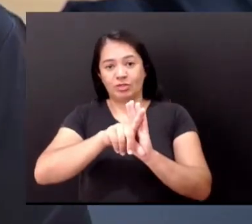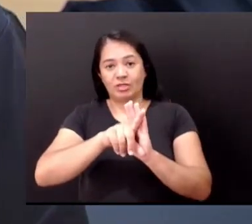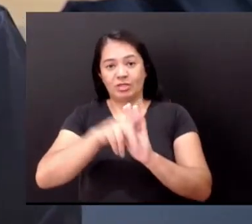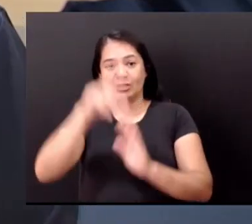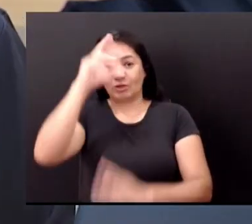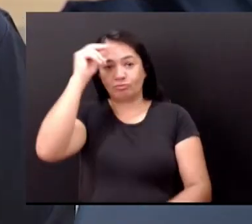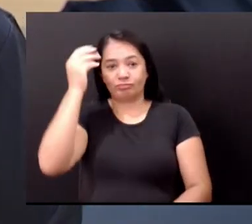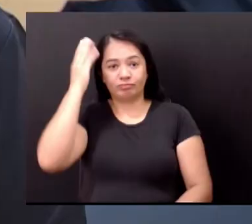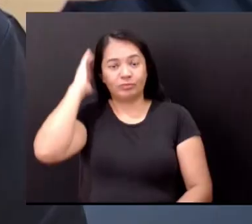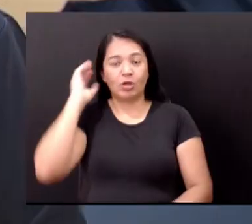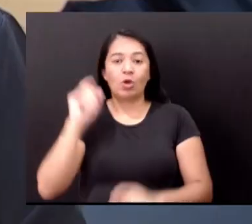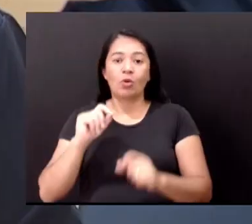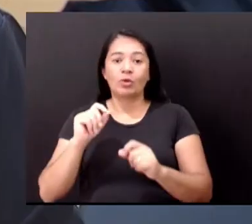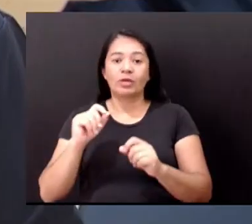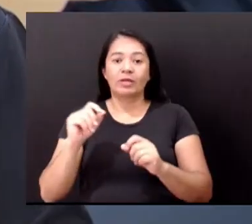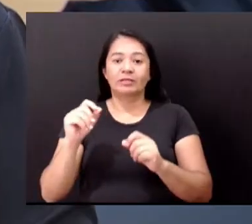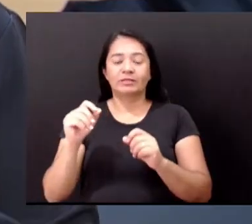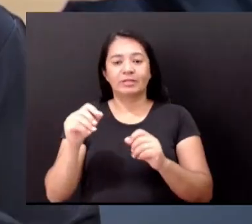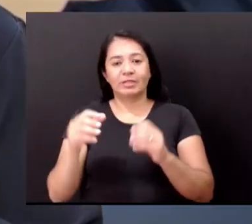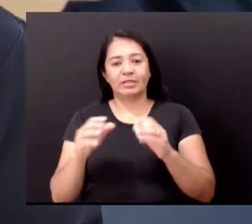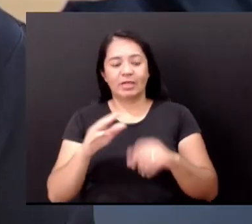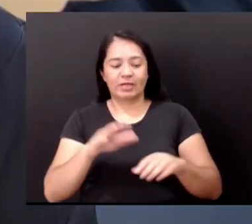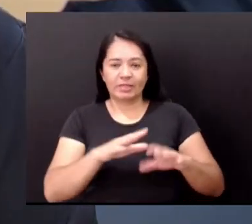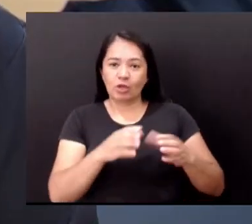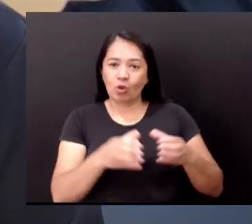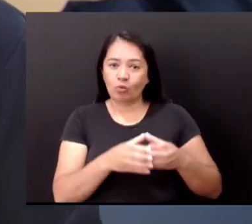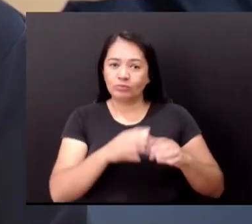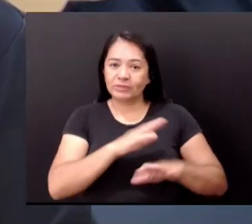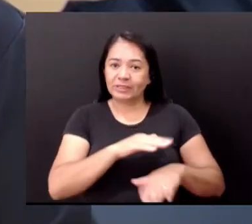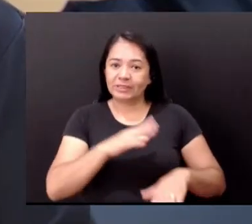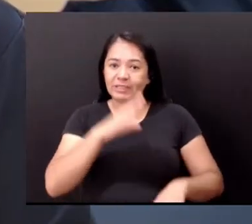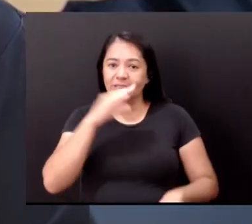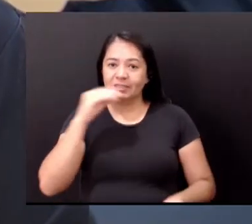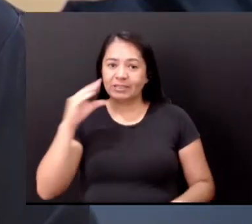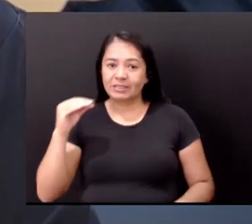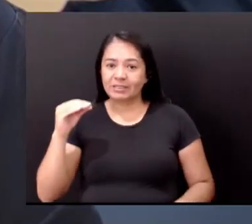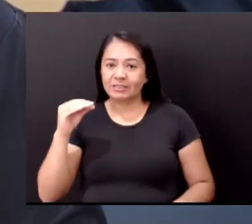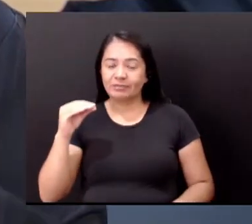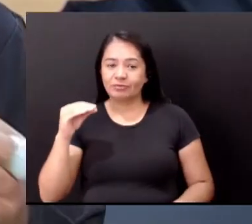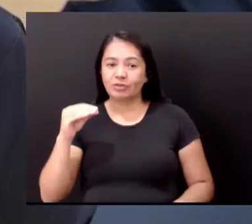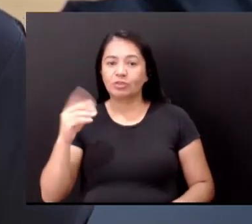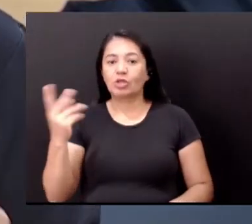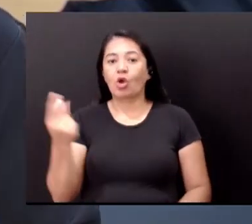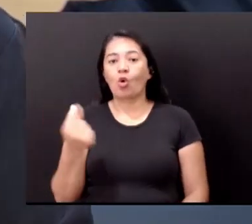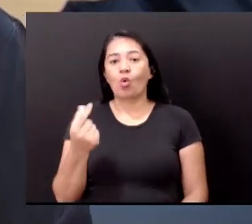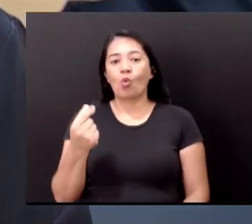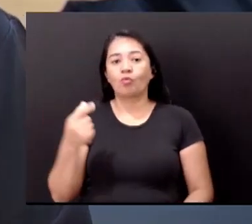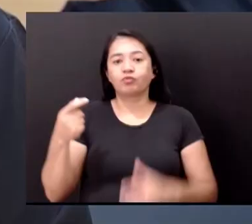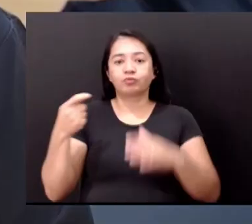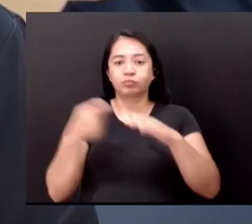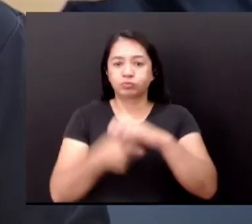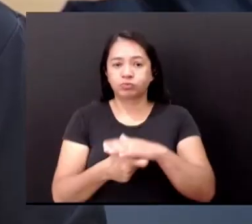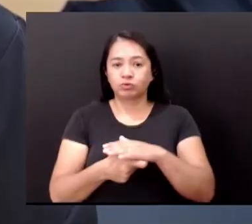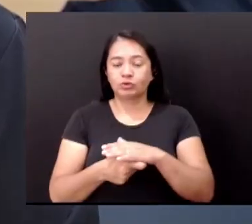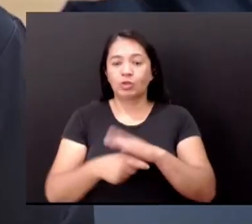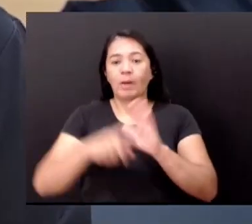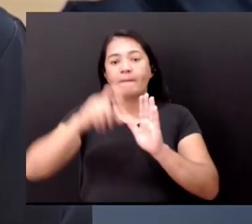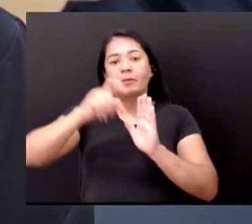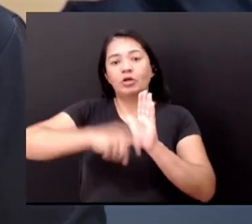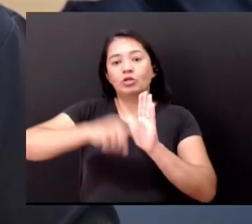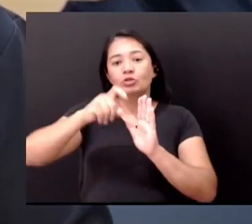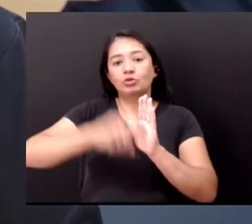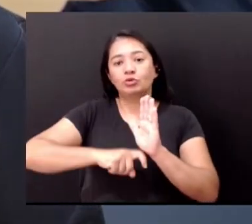Fundo Municipal da Criança e do Adolescente destine o valor devido do imposto de renda